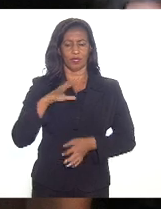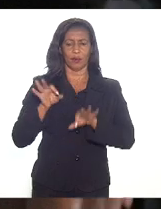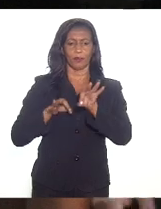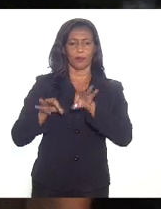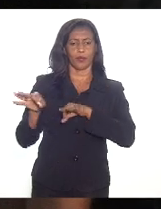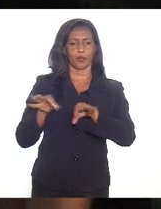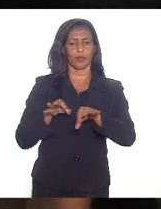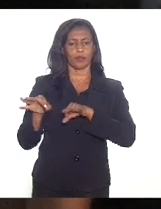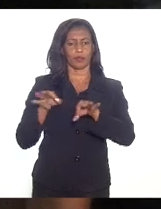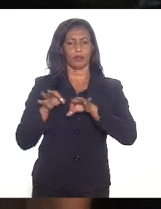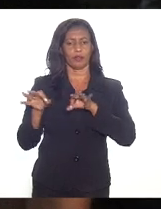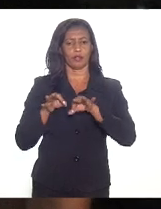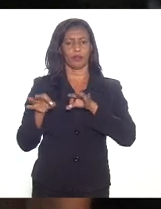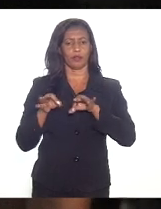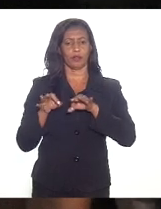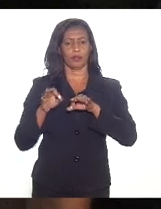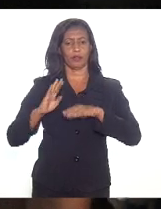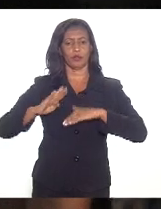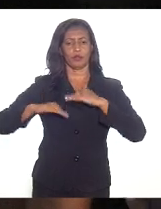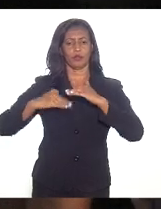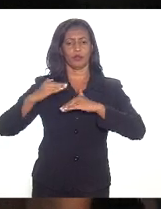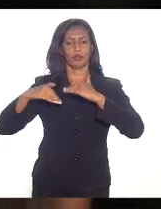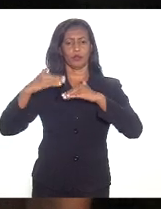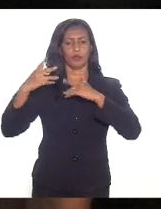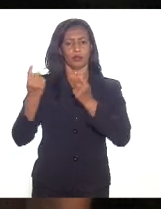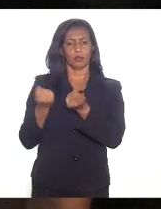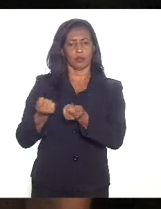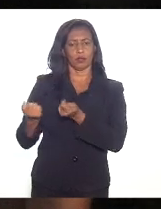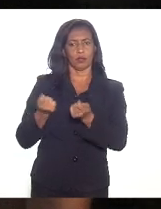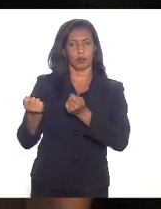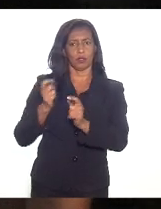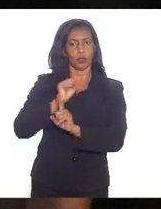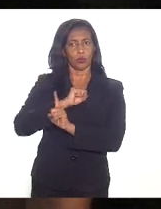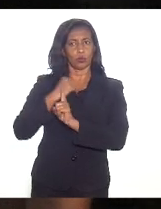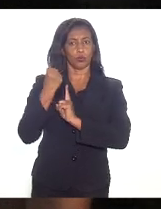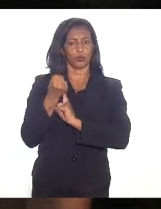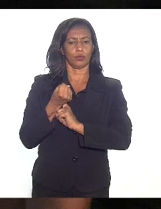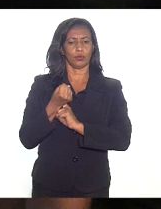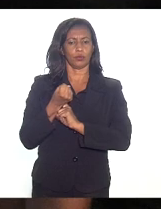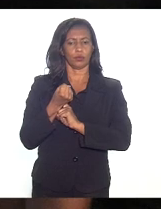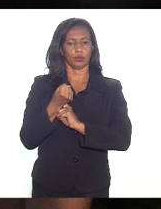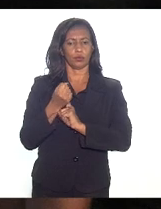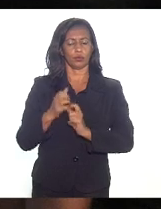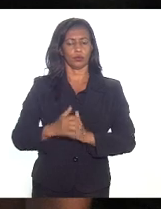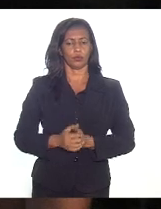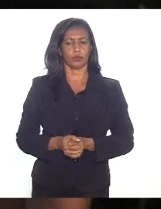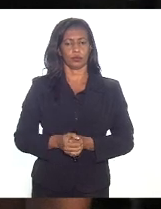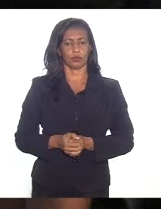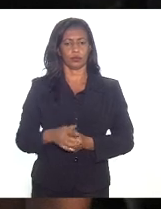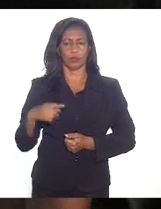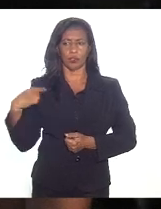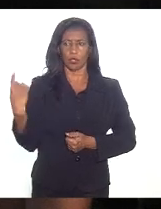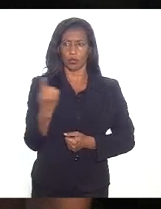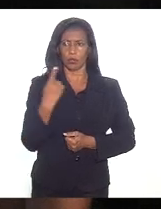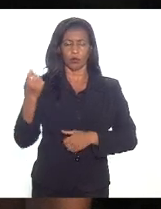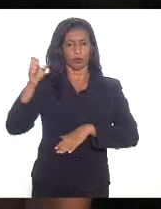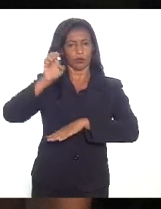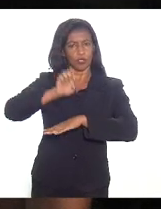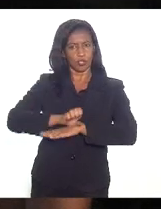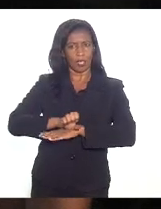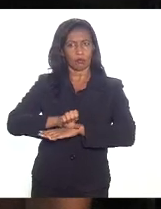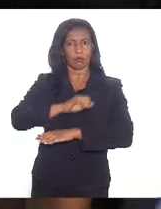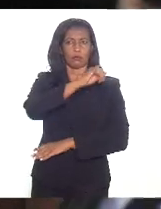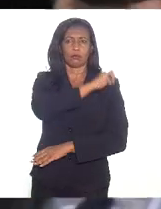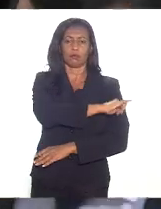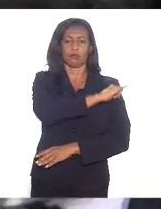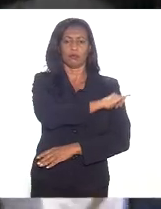projeto de desenvolvimento econômico e social, que o nosso estado do Rio de